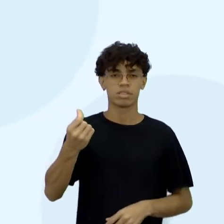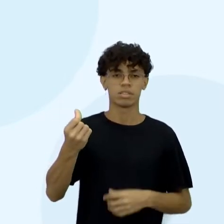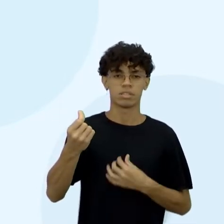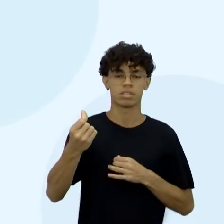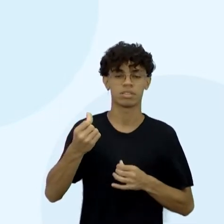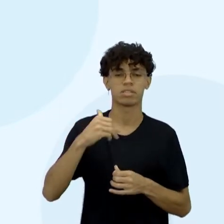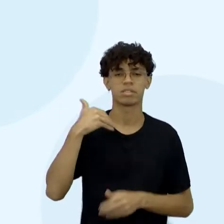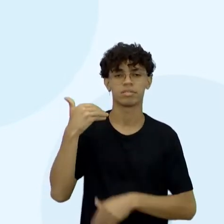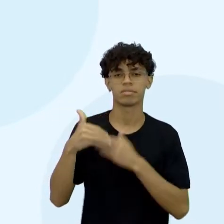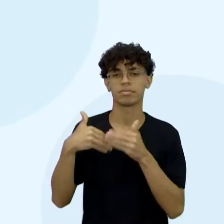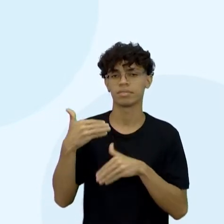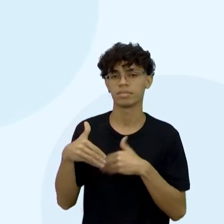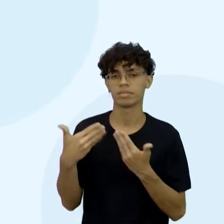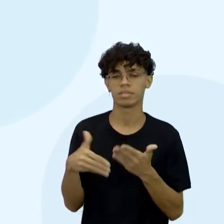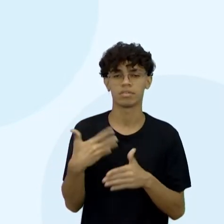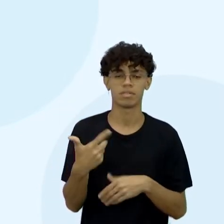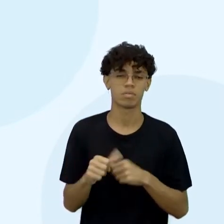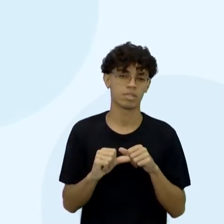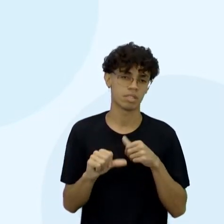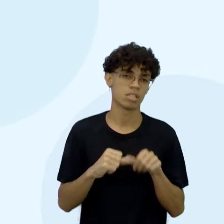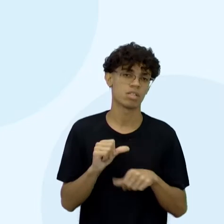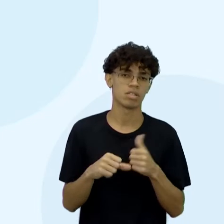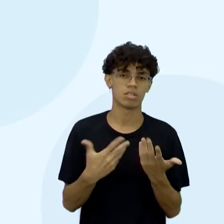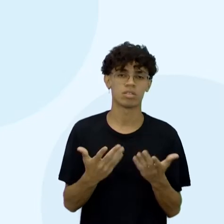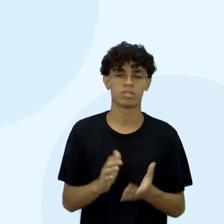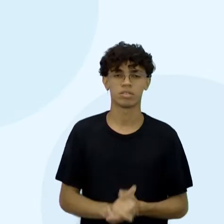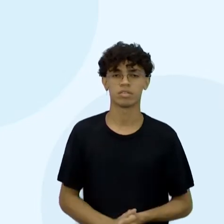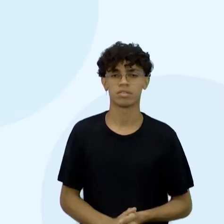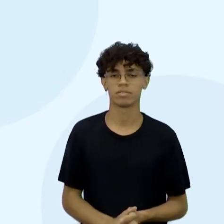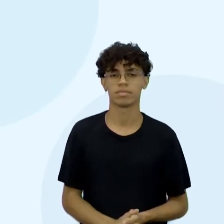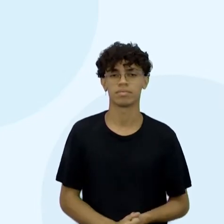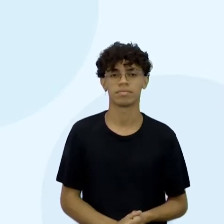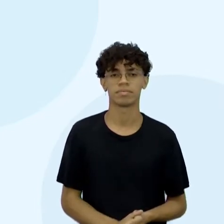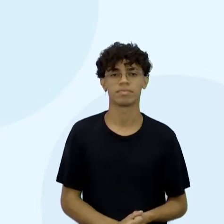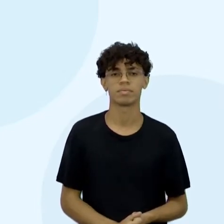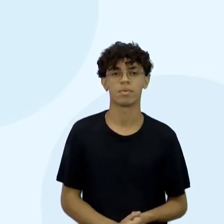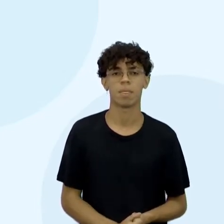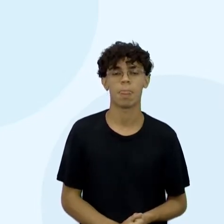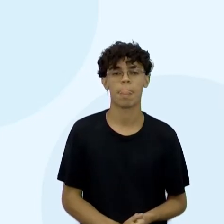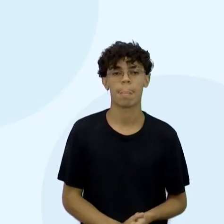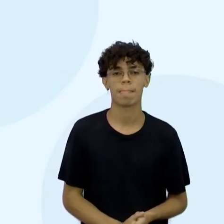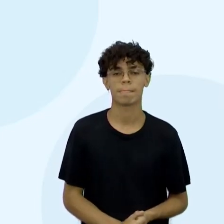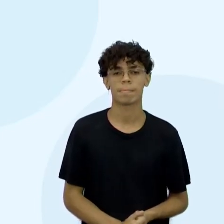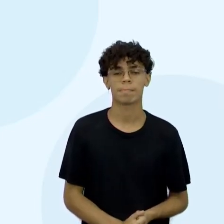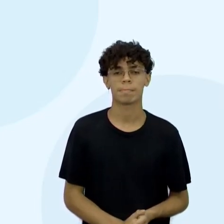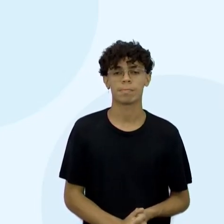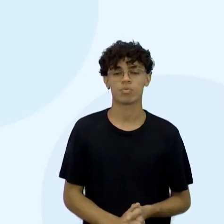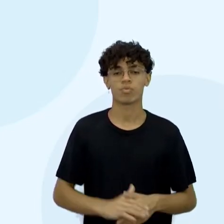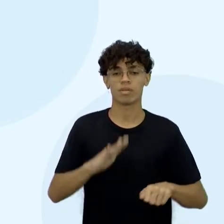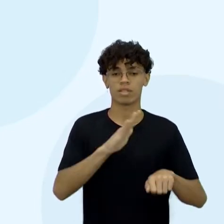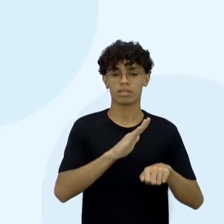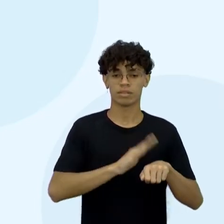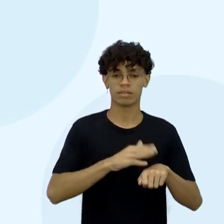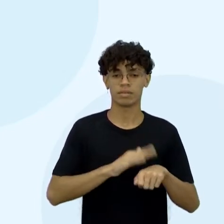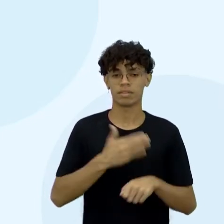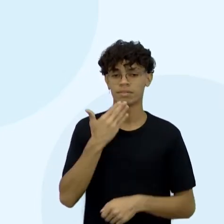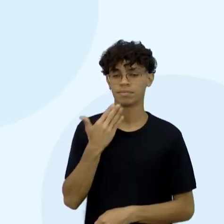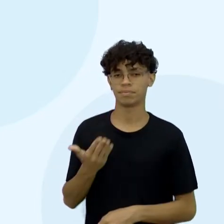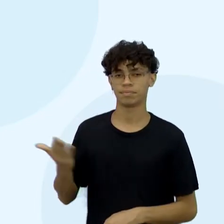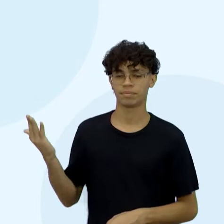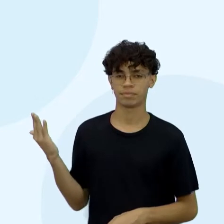De tempos em tempos e vai aumentando. Então, o que a gente faz? Então, faz essa aqui, mais essa altura,